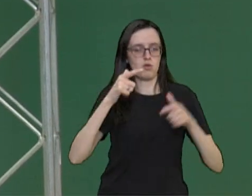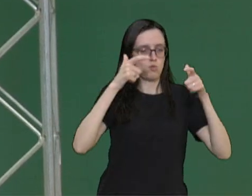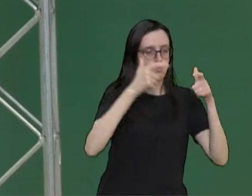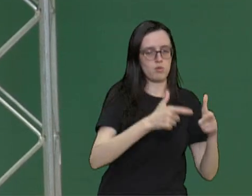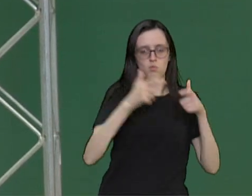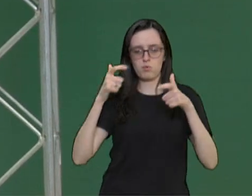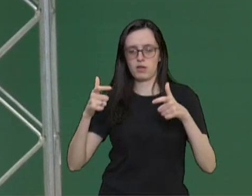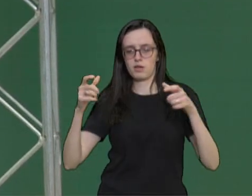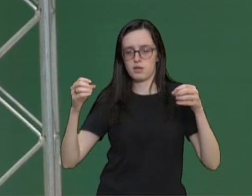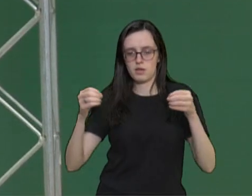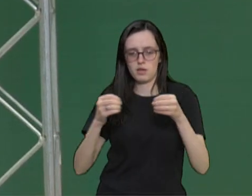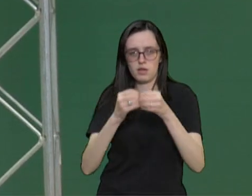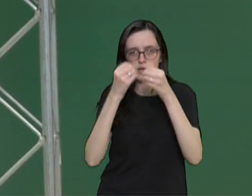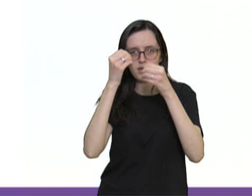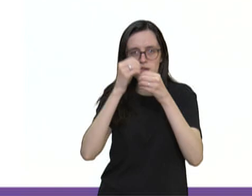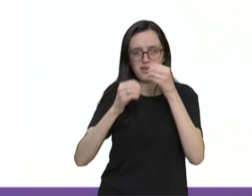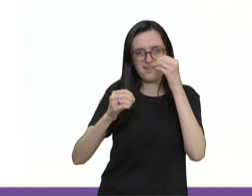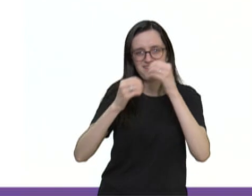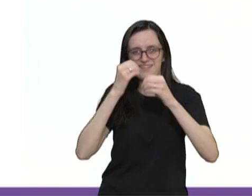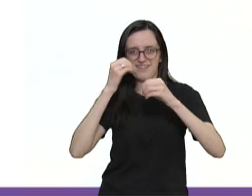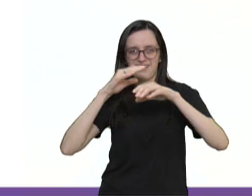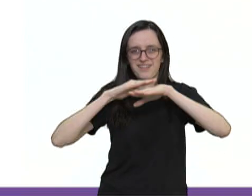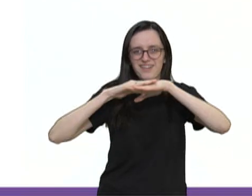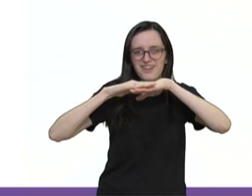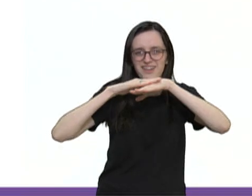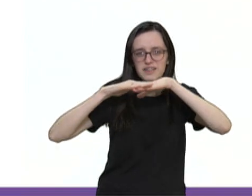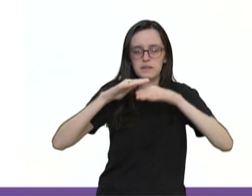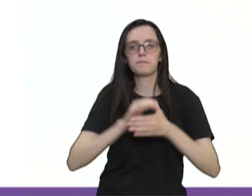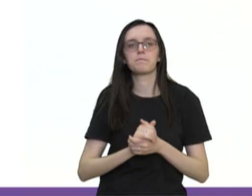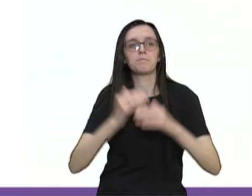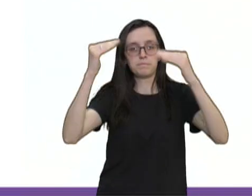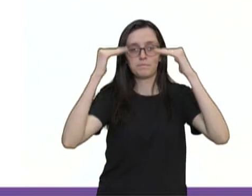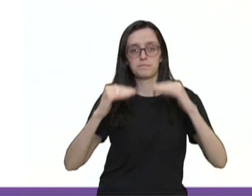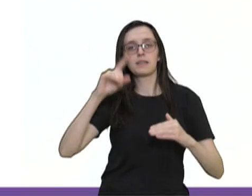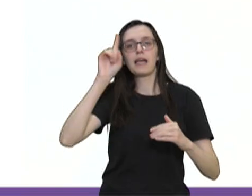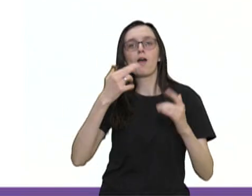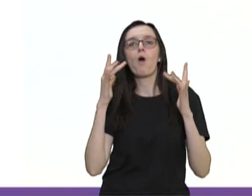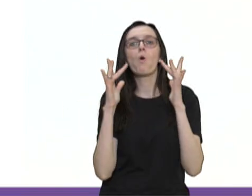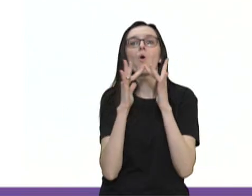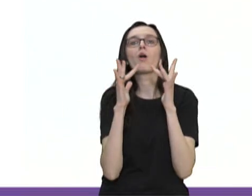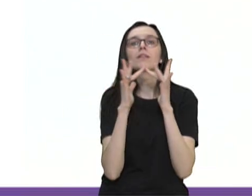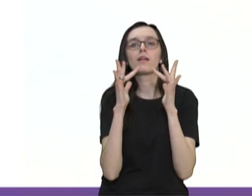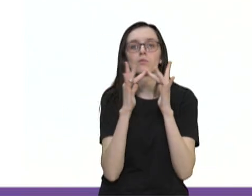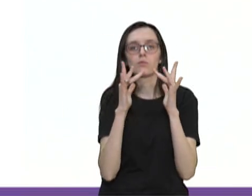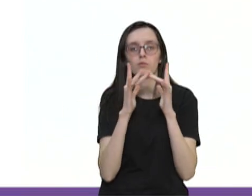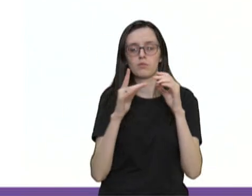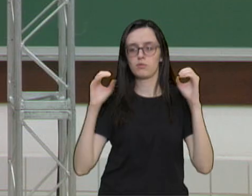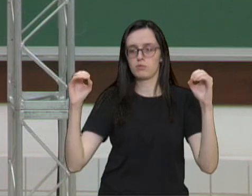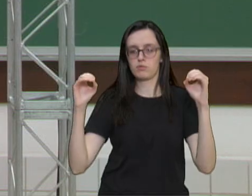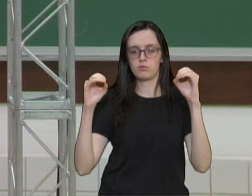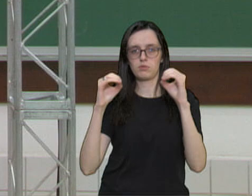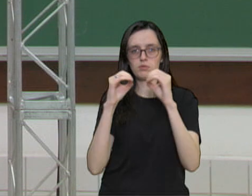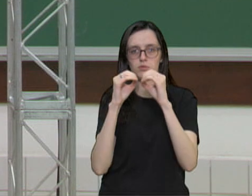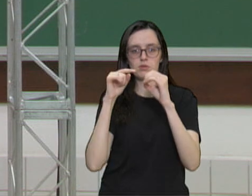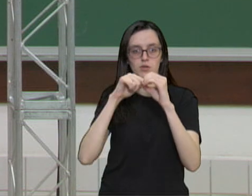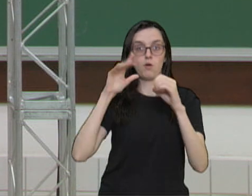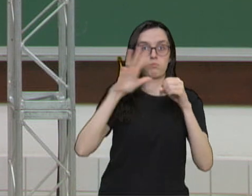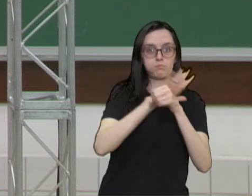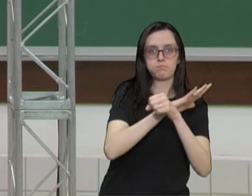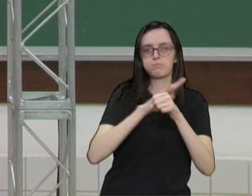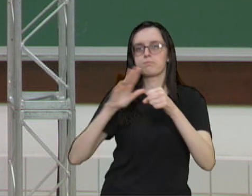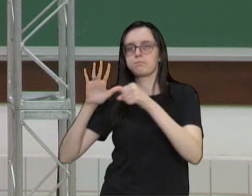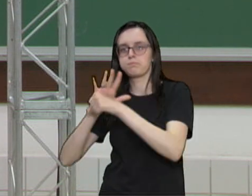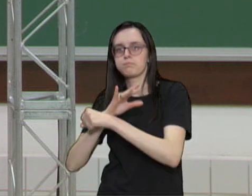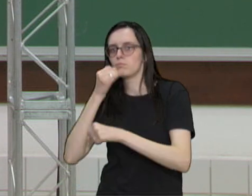superfícies. Nós tínhamos também a eletrização por contato, que é a eletrização que ocorre quando dois corpos carregados se tocam